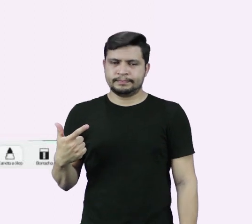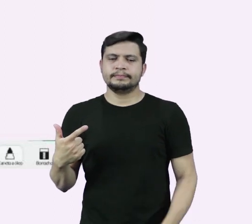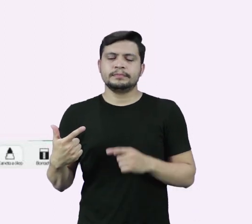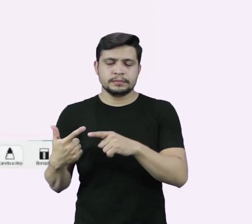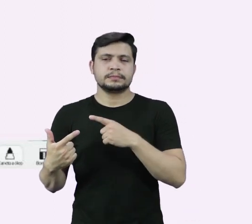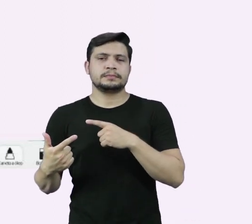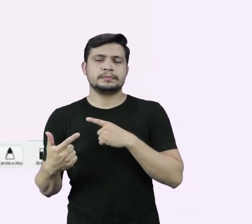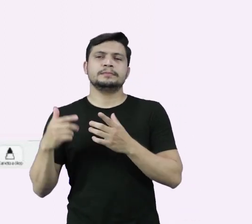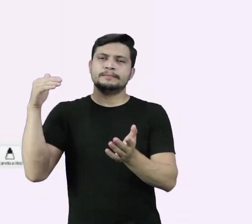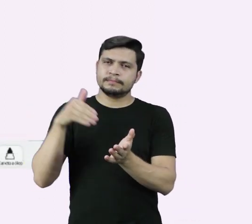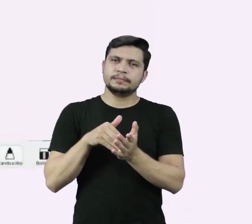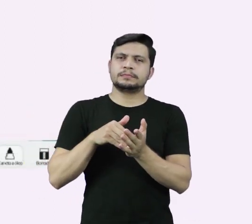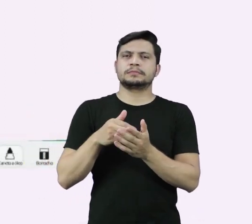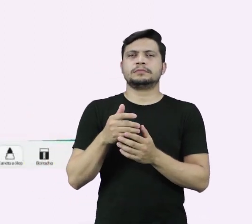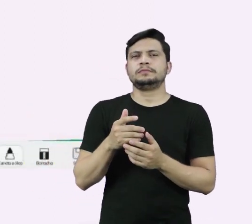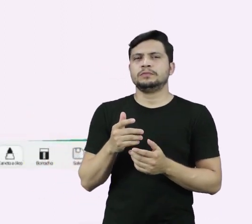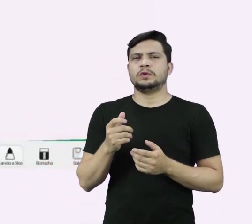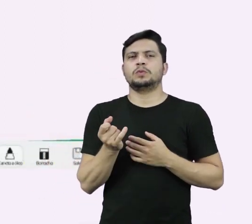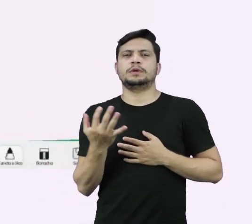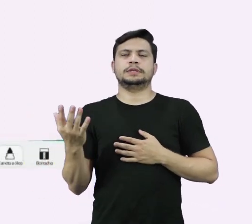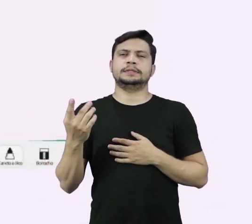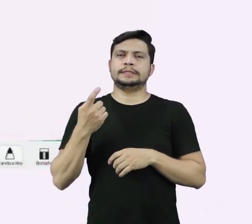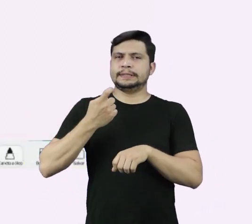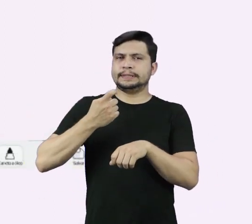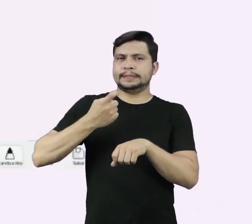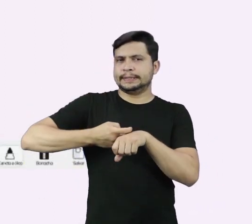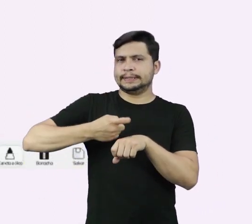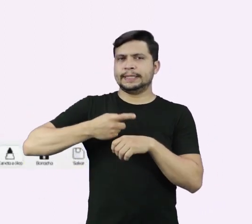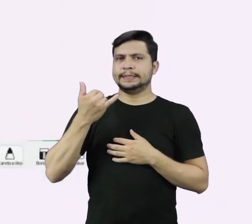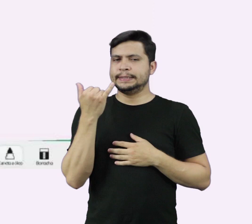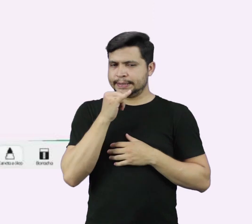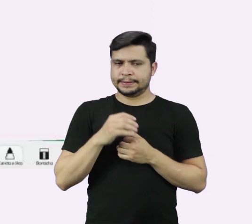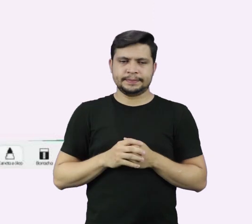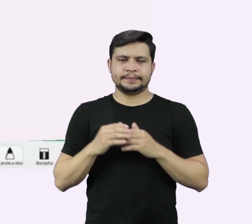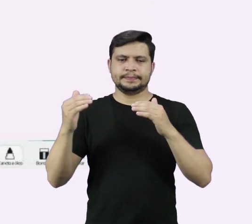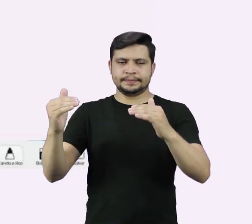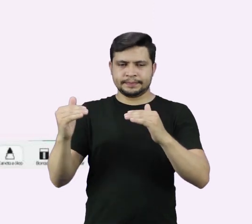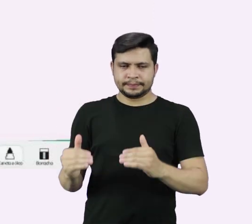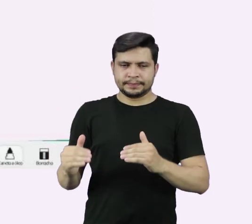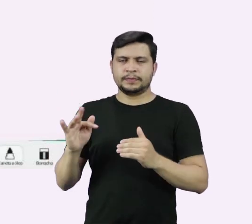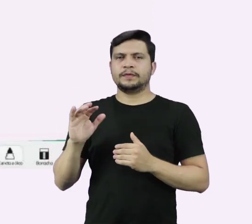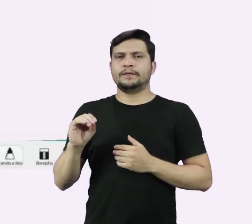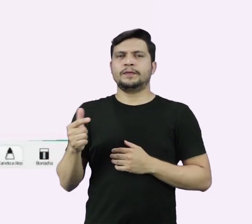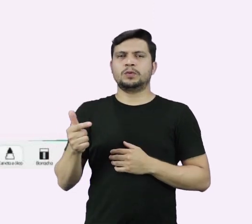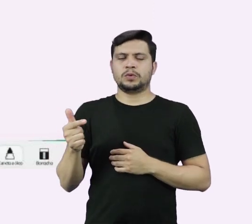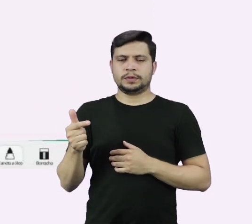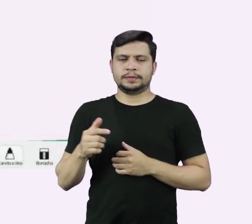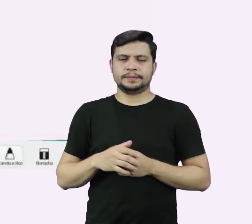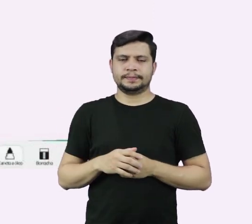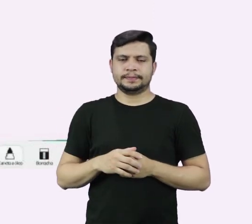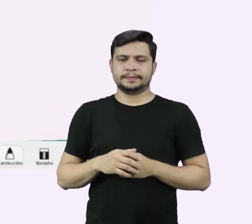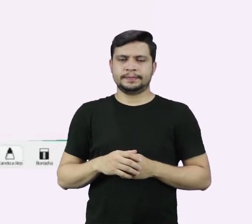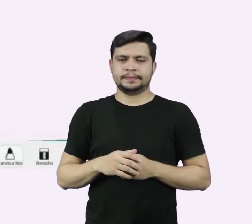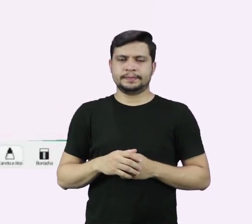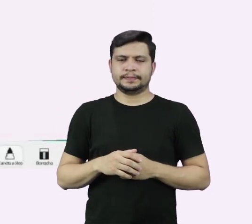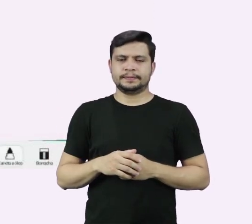de resistência. No caso para o fio 2, eu tenho uma área menor, que seria 4, um comprimento igual a 47 e uma